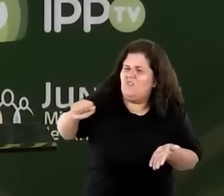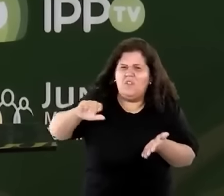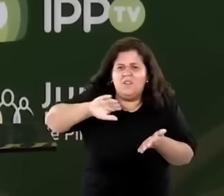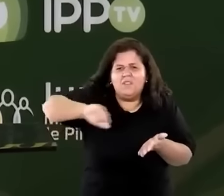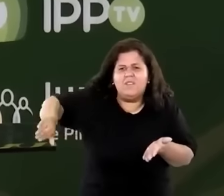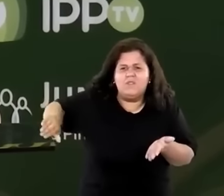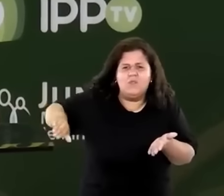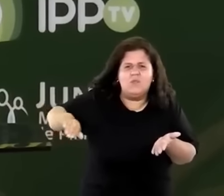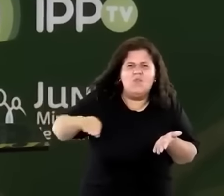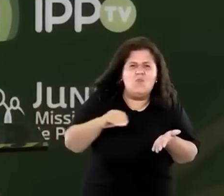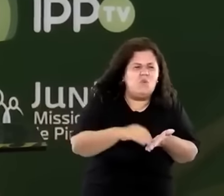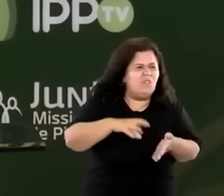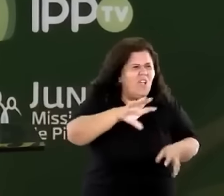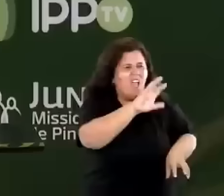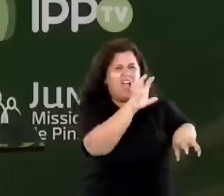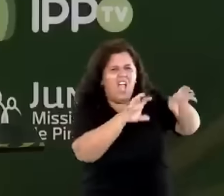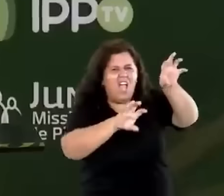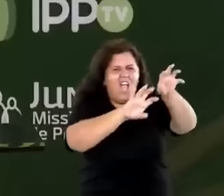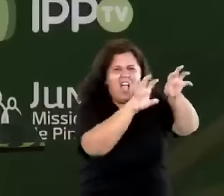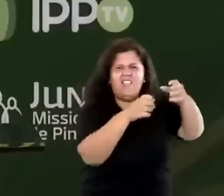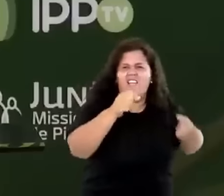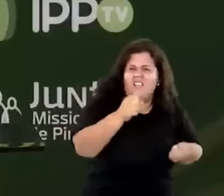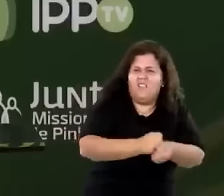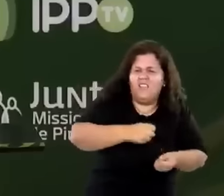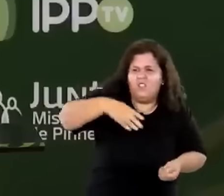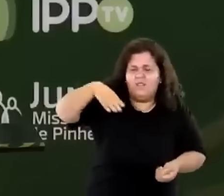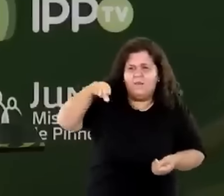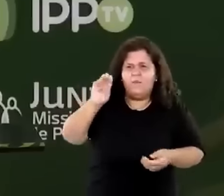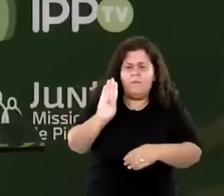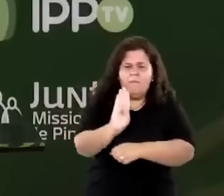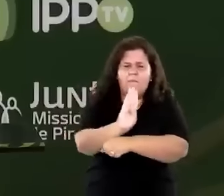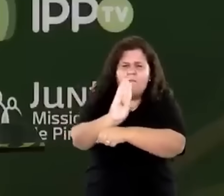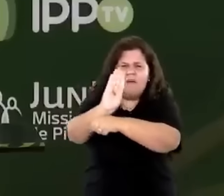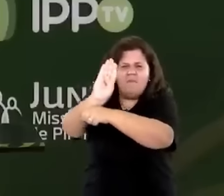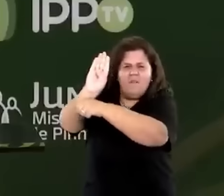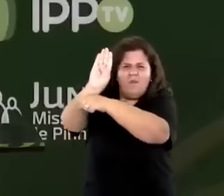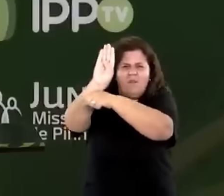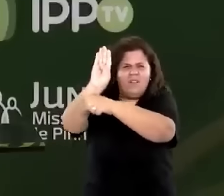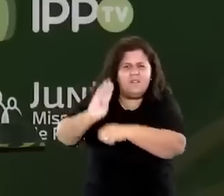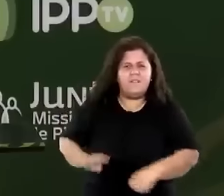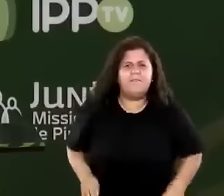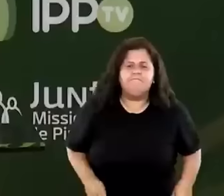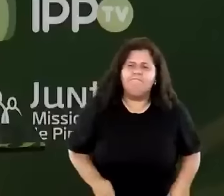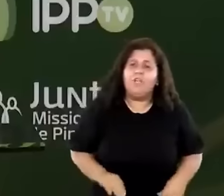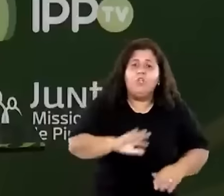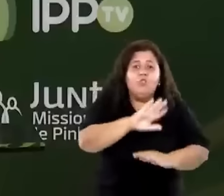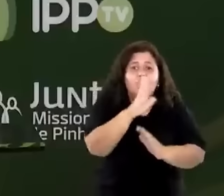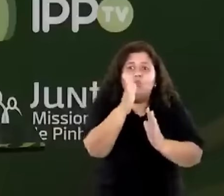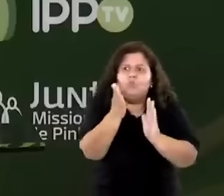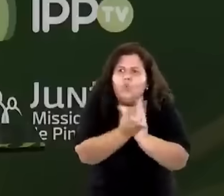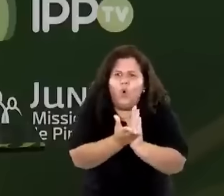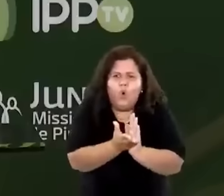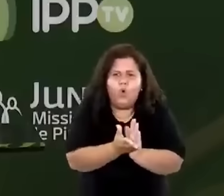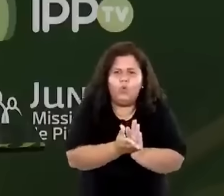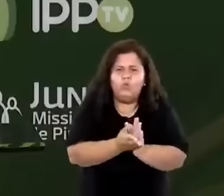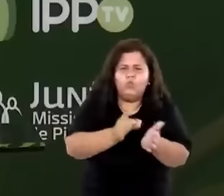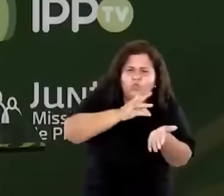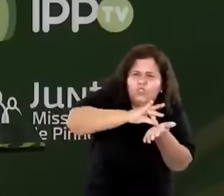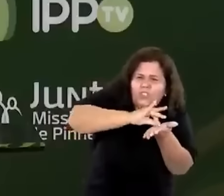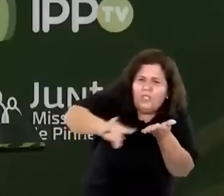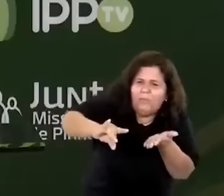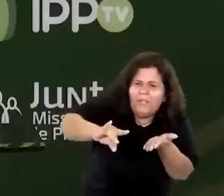profeta o dragão a grande Babilônia mas antes dessas cenas todas virem a